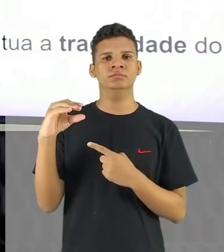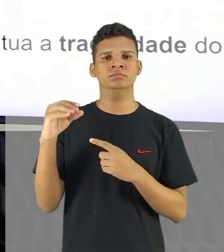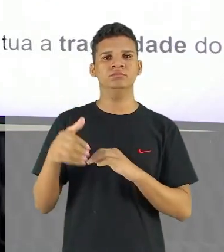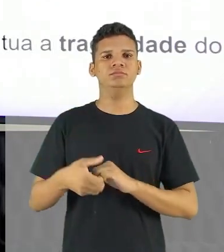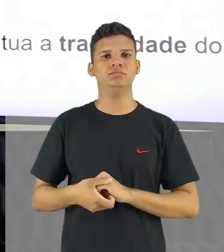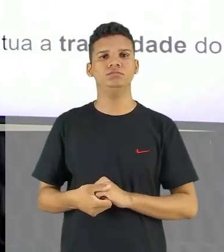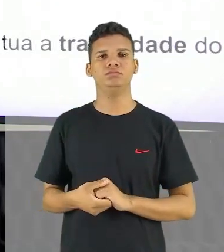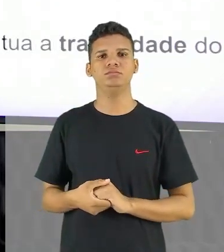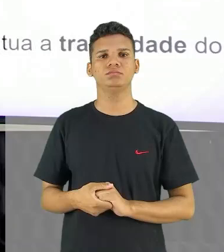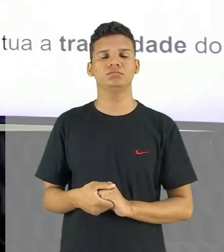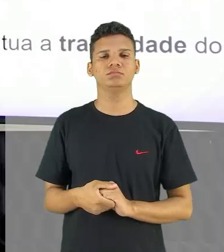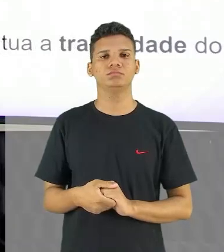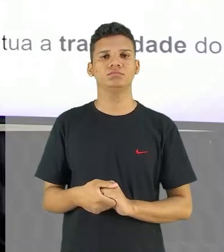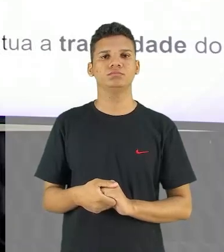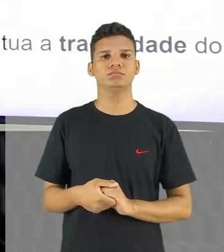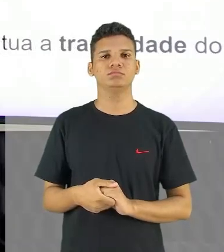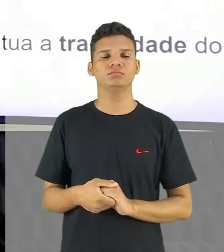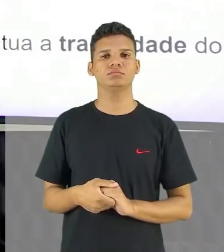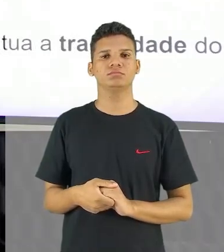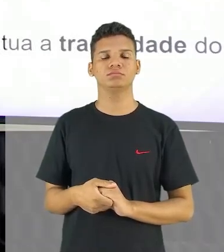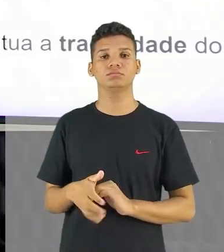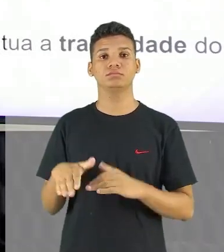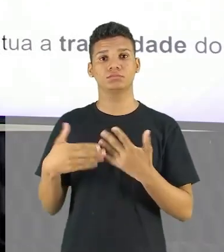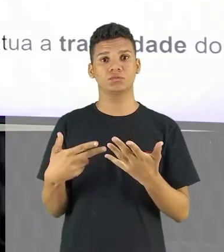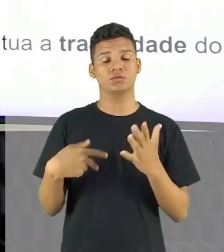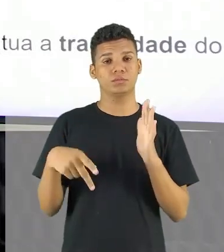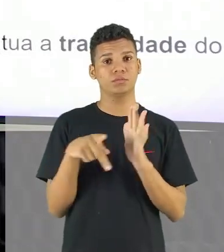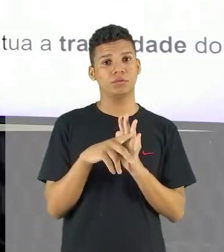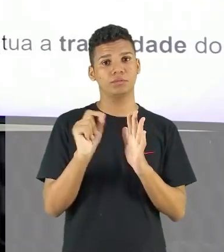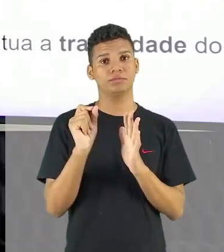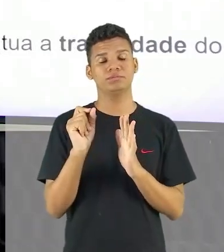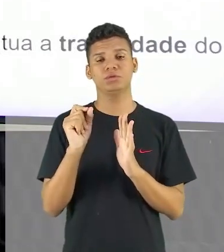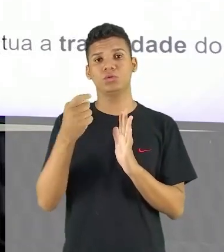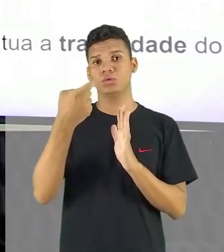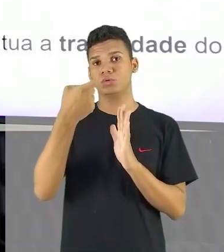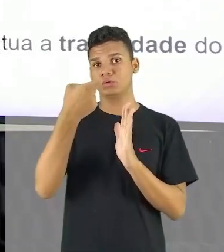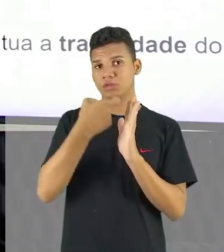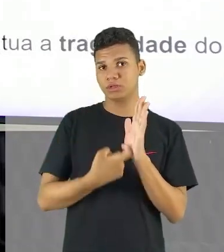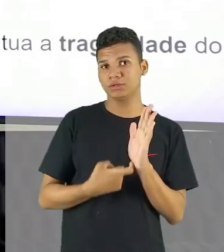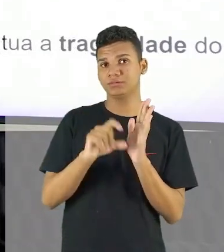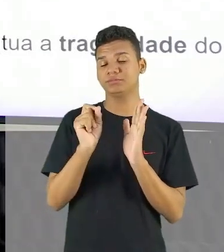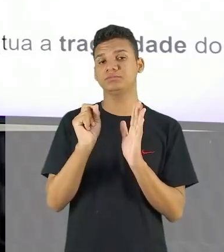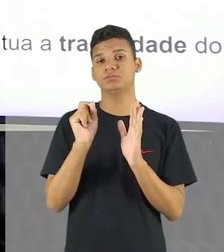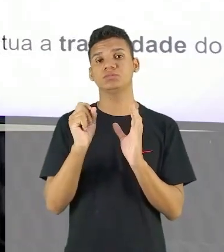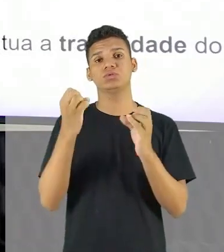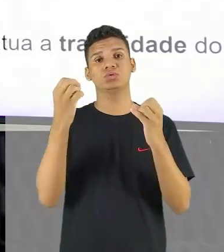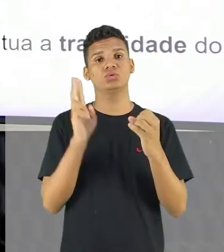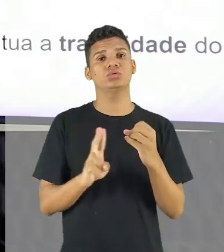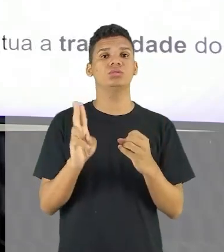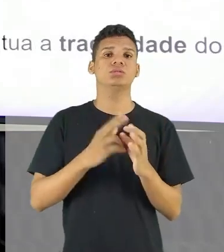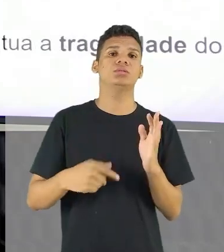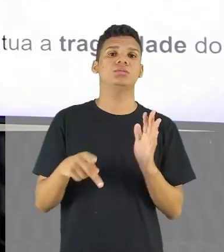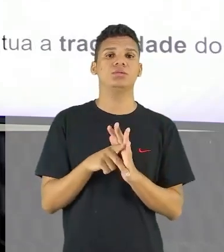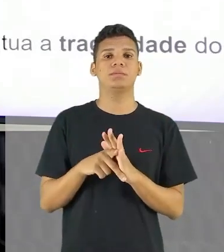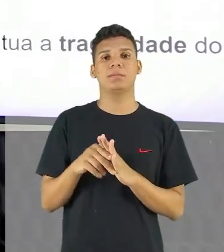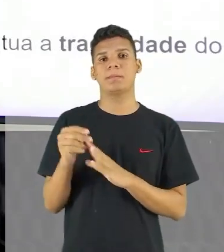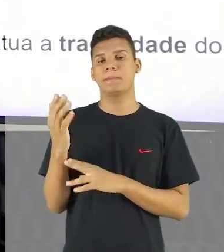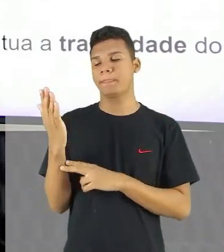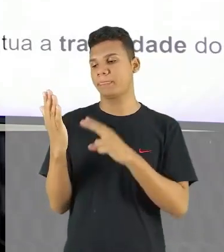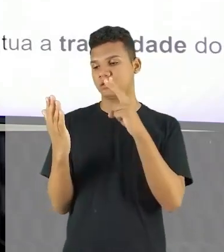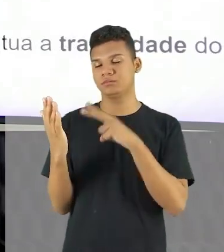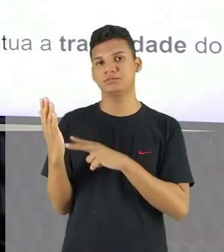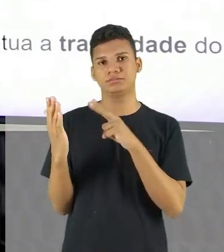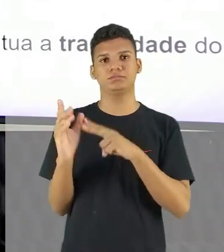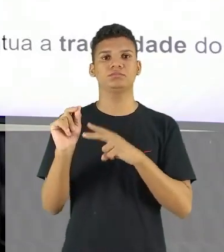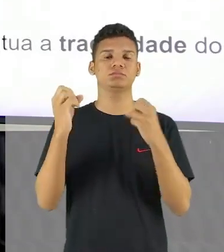O discurso literário, né, o discurso lá do texto, utiliza o tom de convencimento para fazer o leitor acreditar na